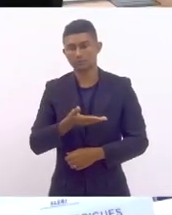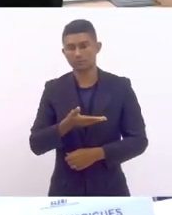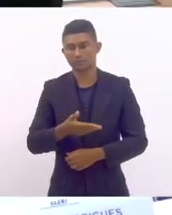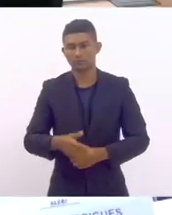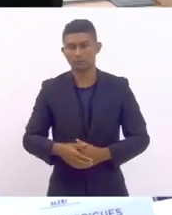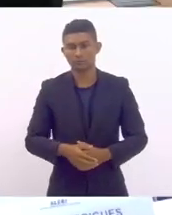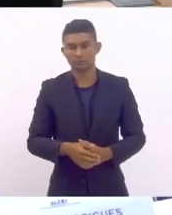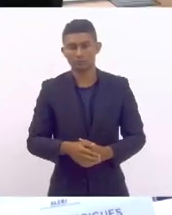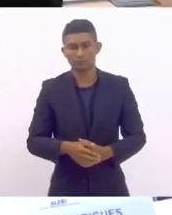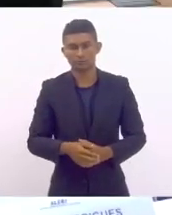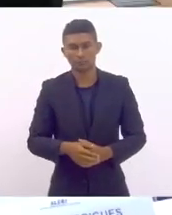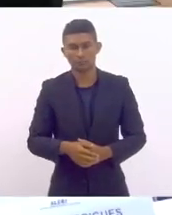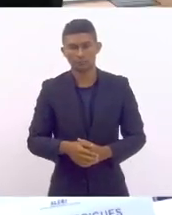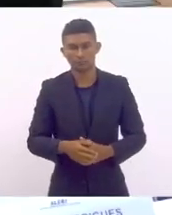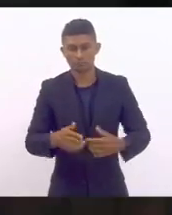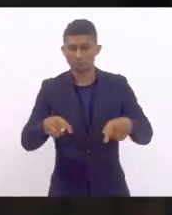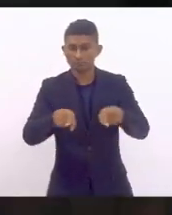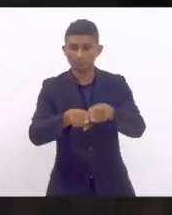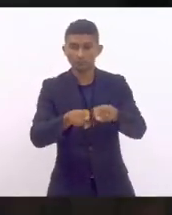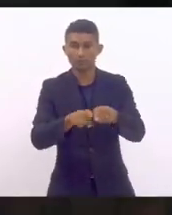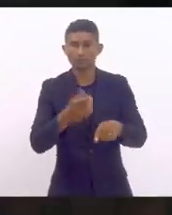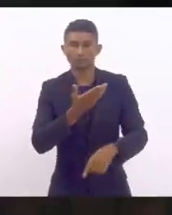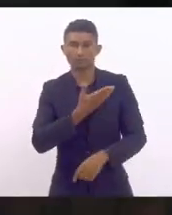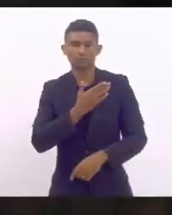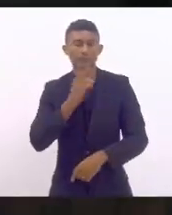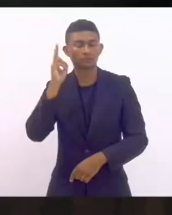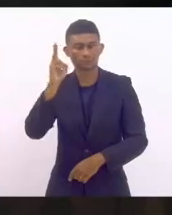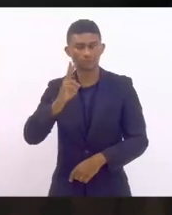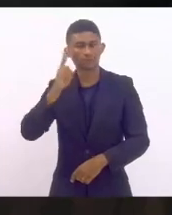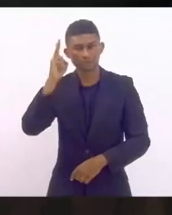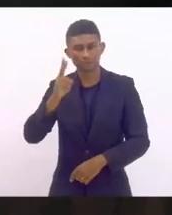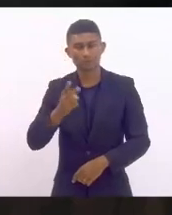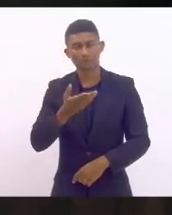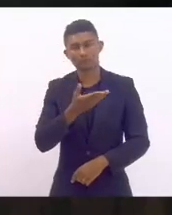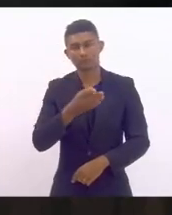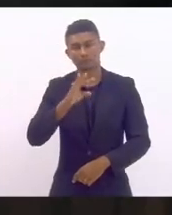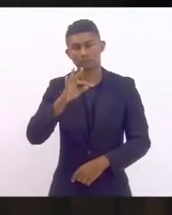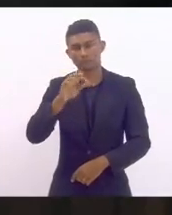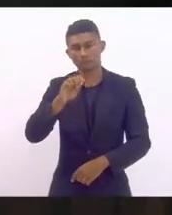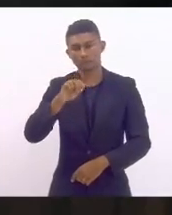quero citar aqui na companhia da vereadora da capital Tainá